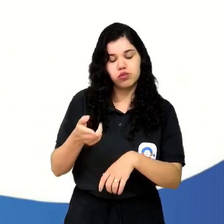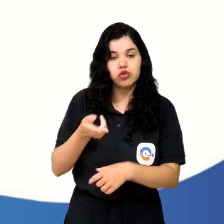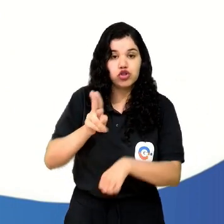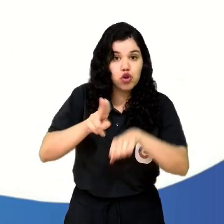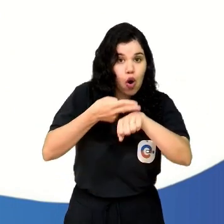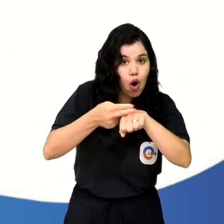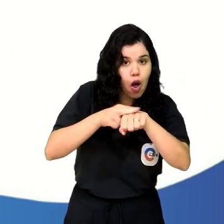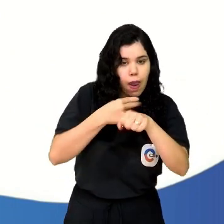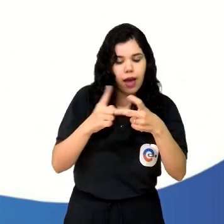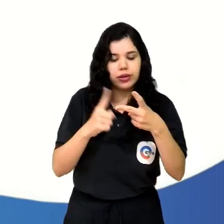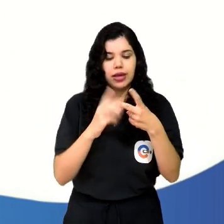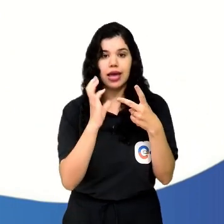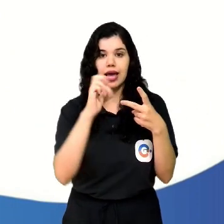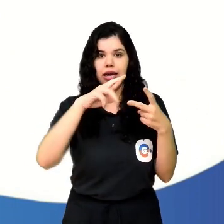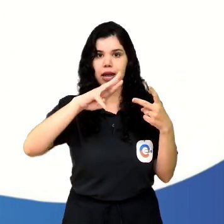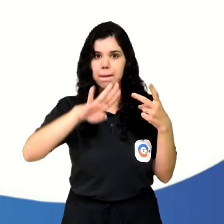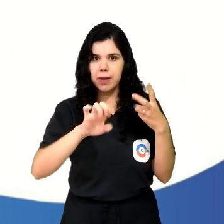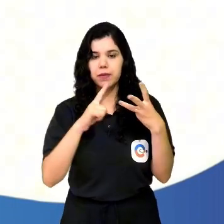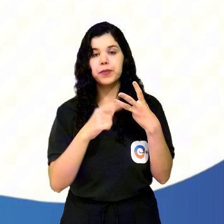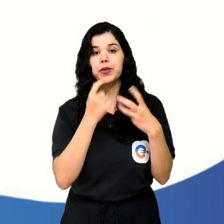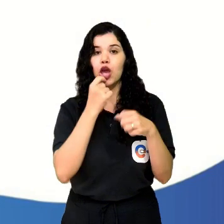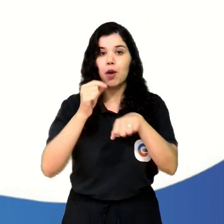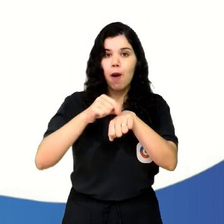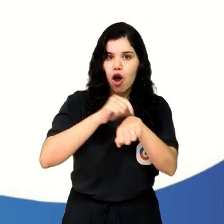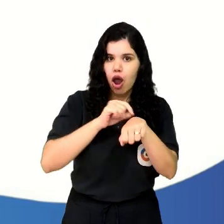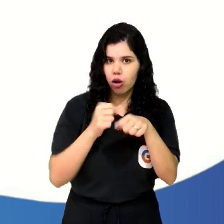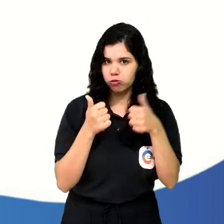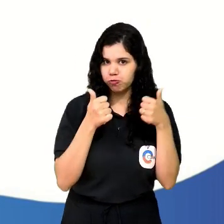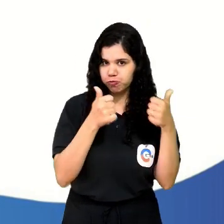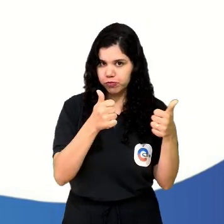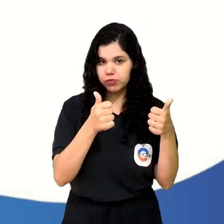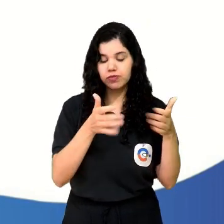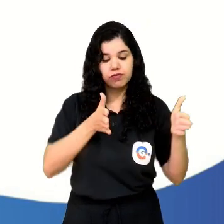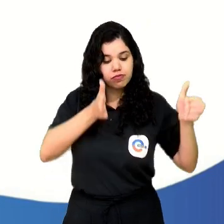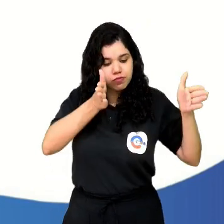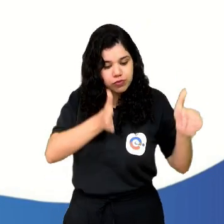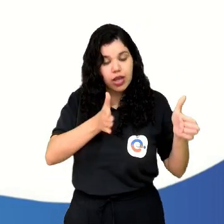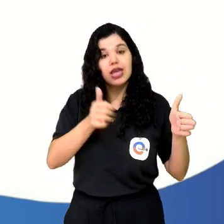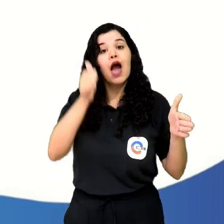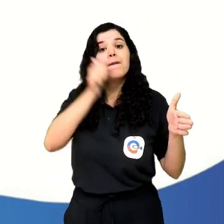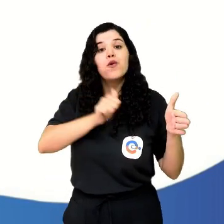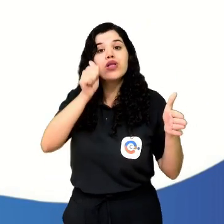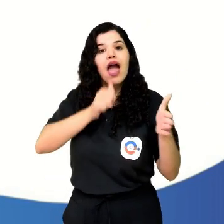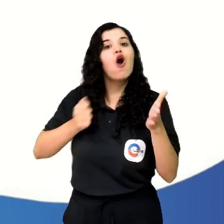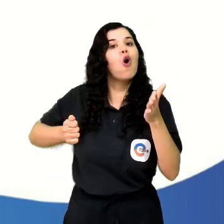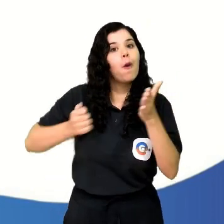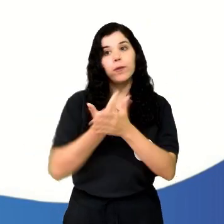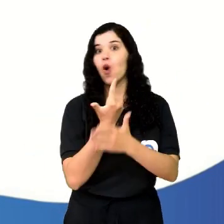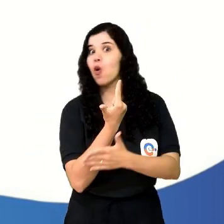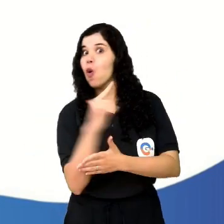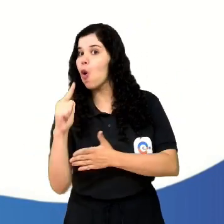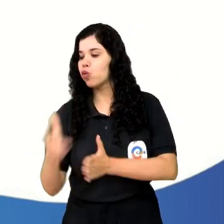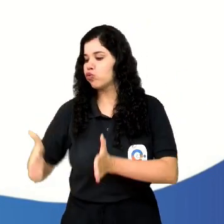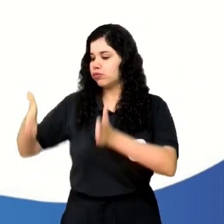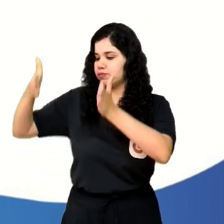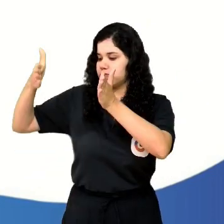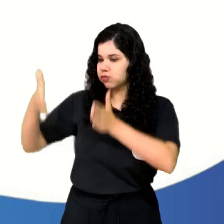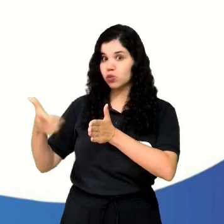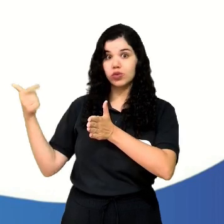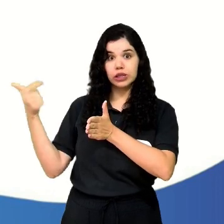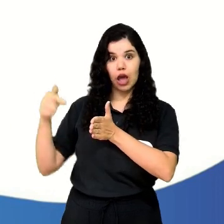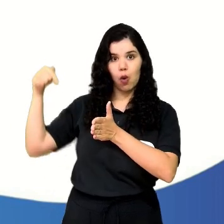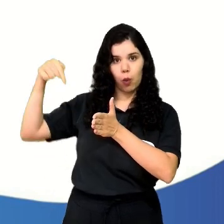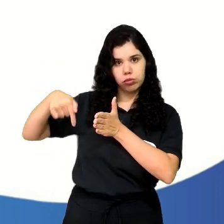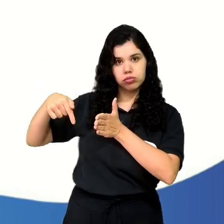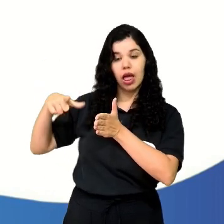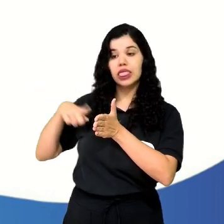chocolate, creme e morango. E Paula, comprou um segundo pote de sorvete,